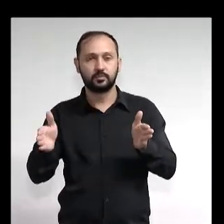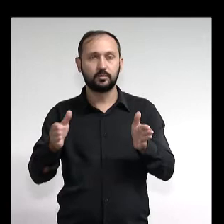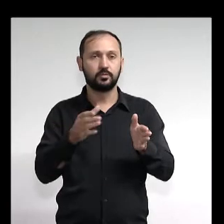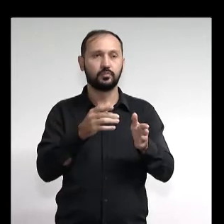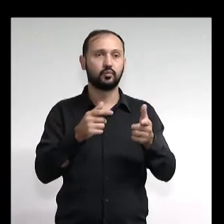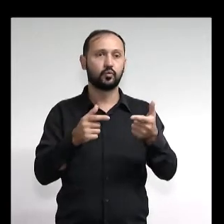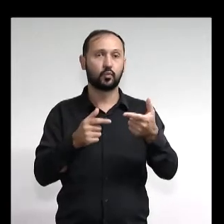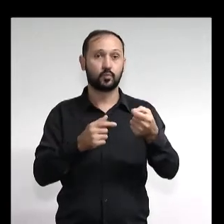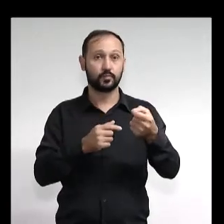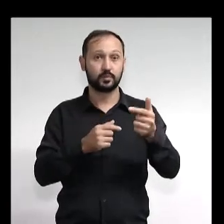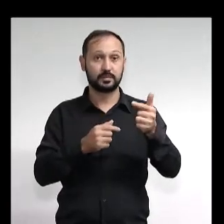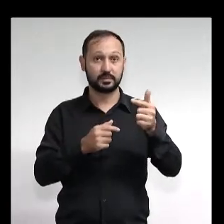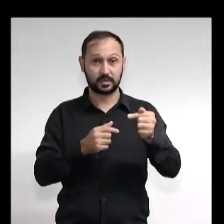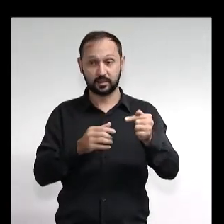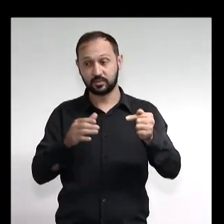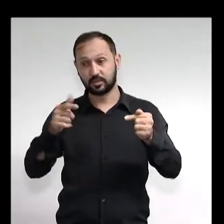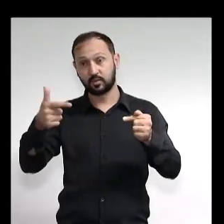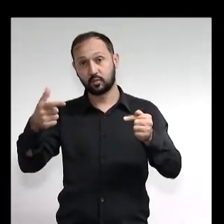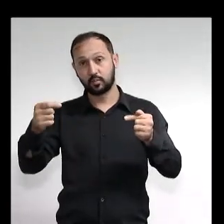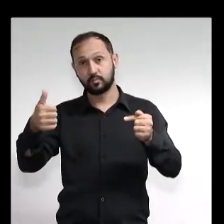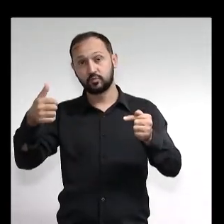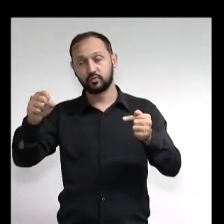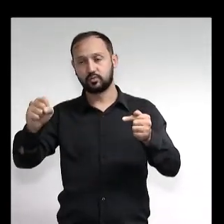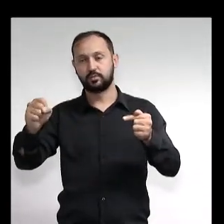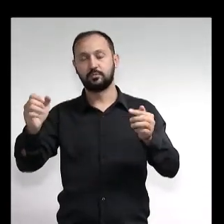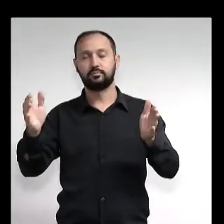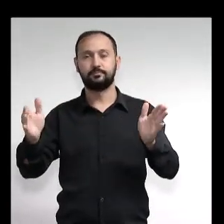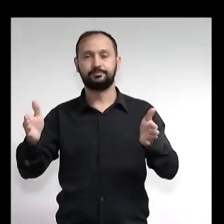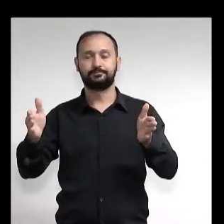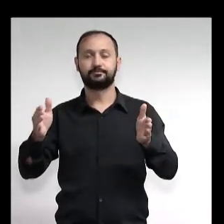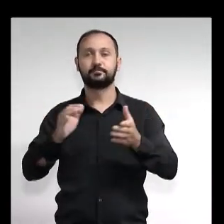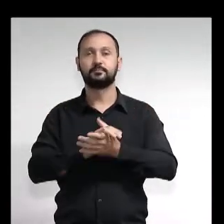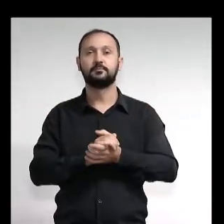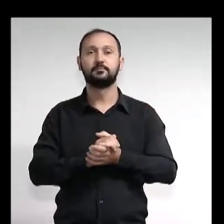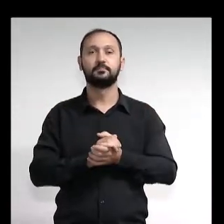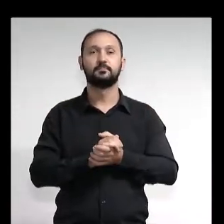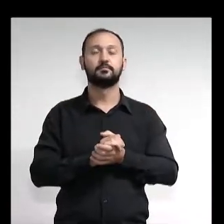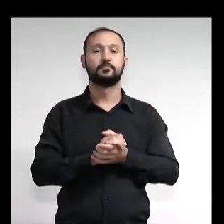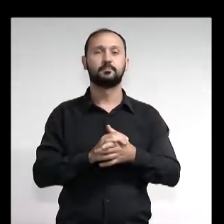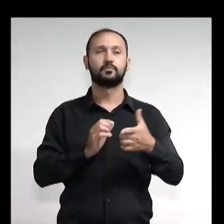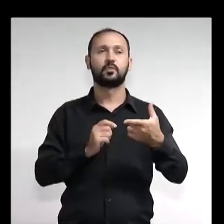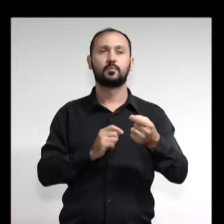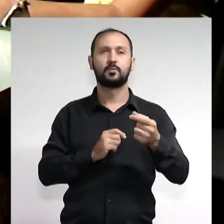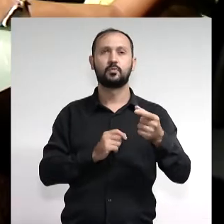eu datei o período de 2007 a 2018.